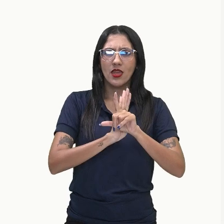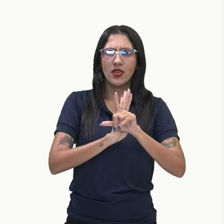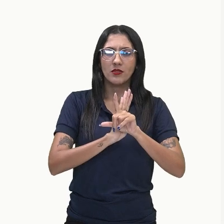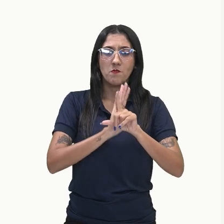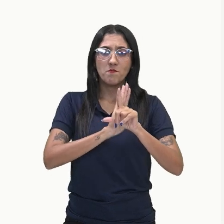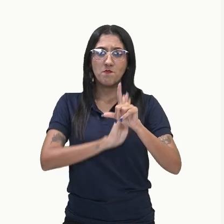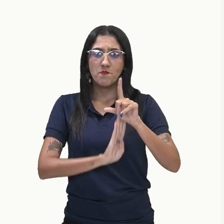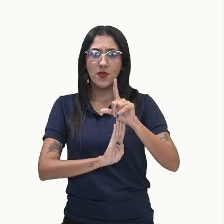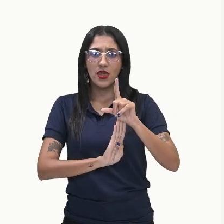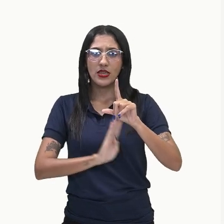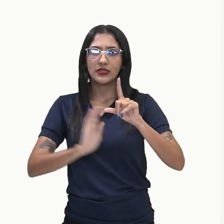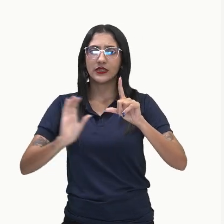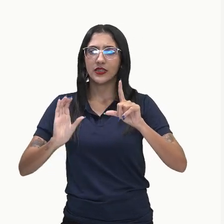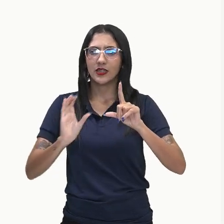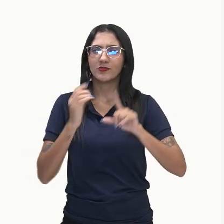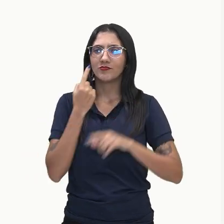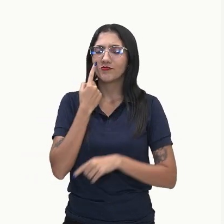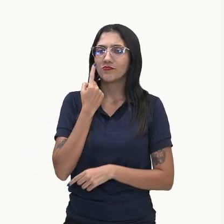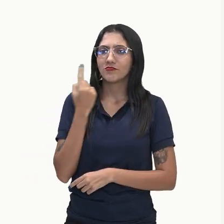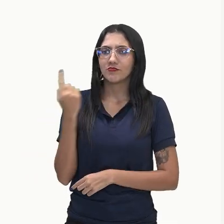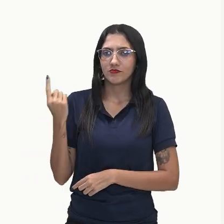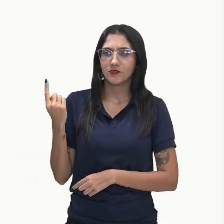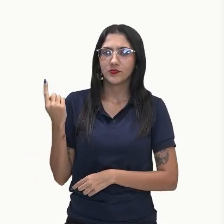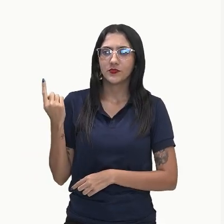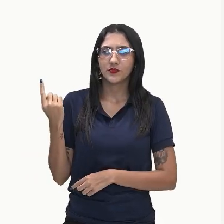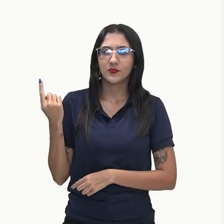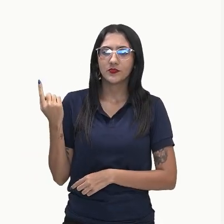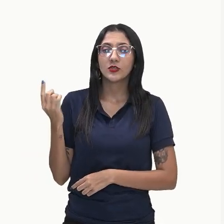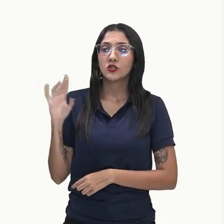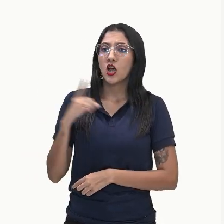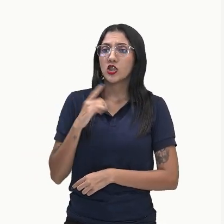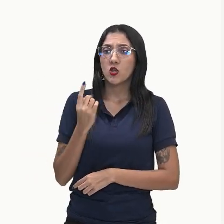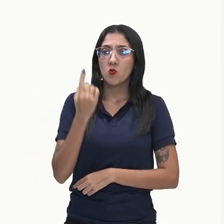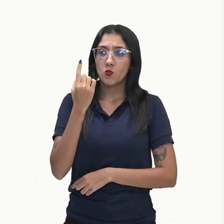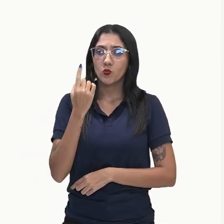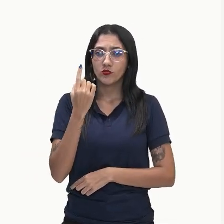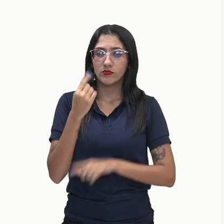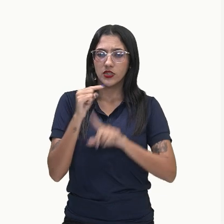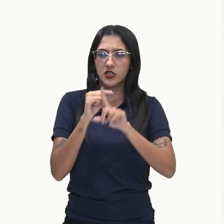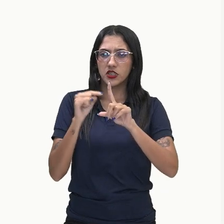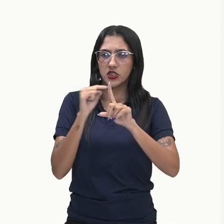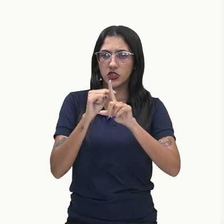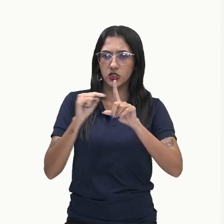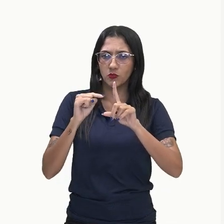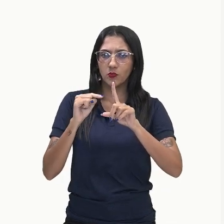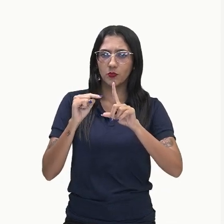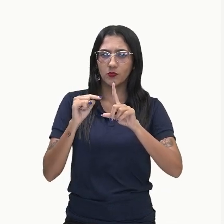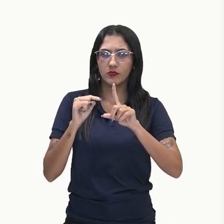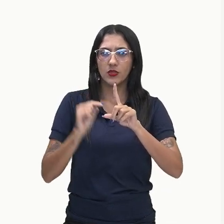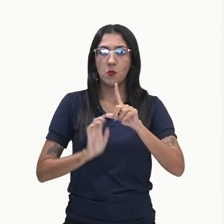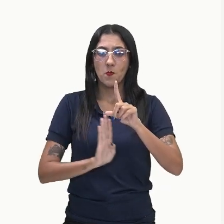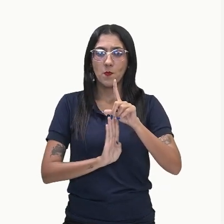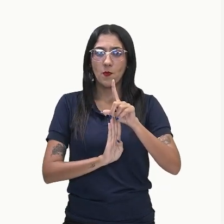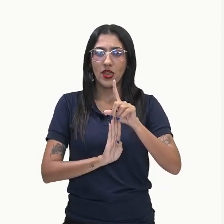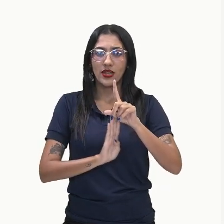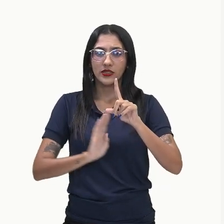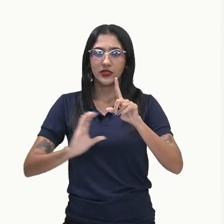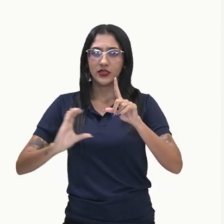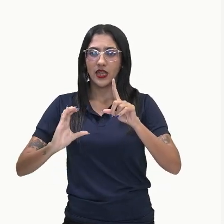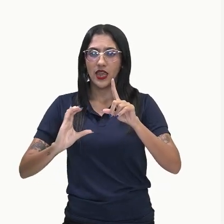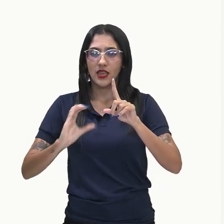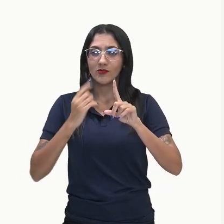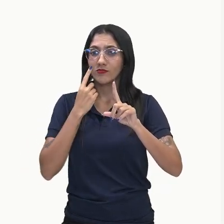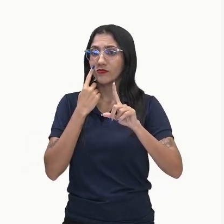lado AB, a medida dele aqui foi representada apenas por um risco. O lado BC, a medida dele aqui